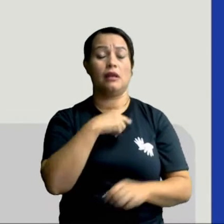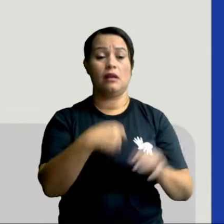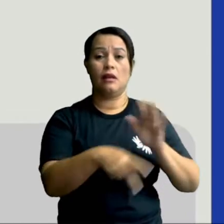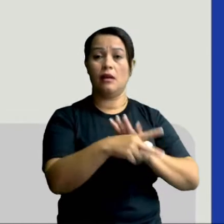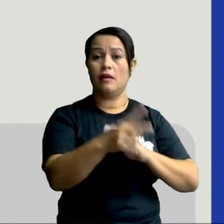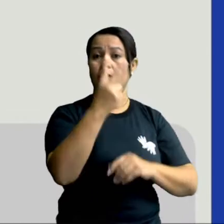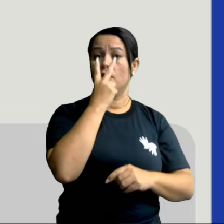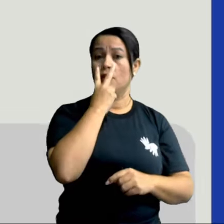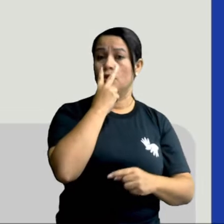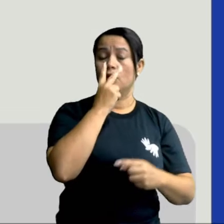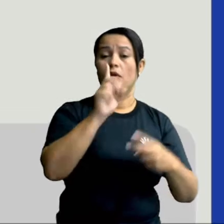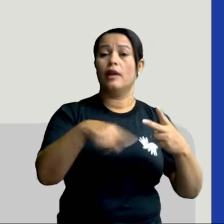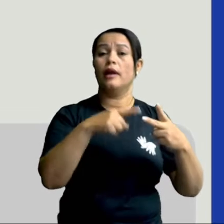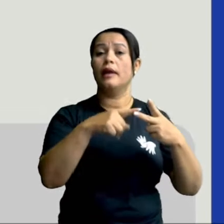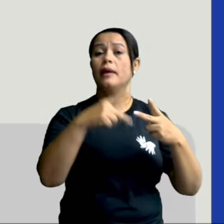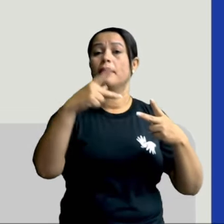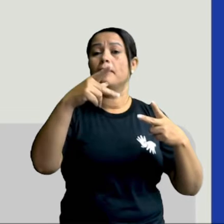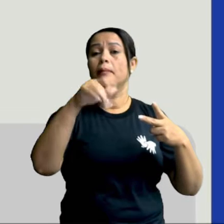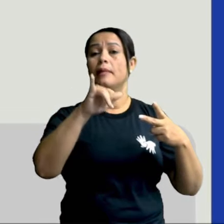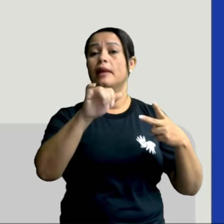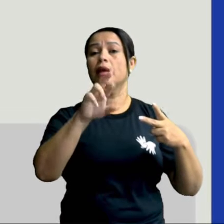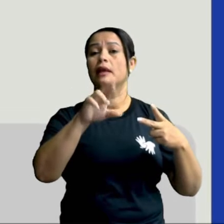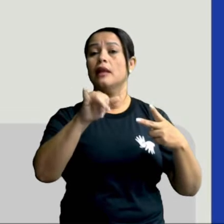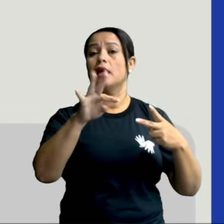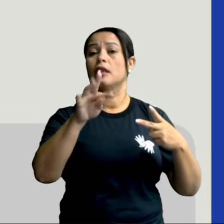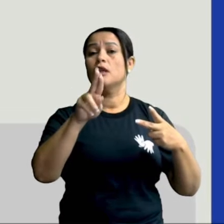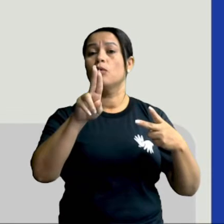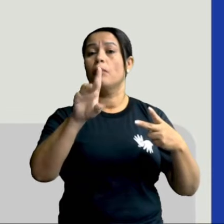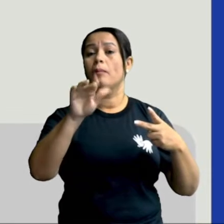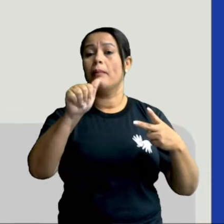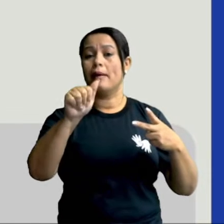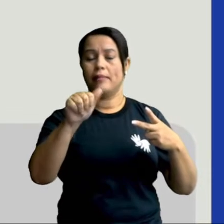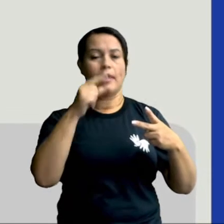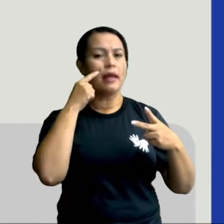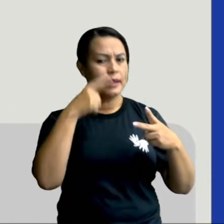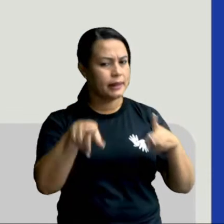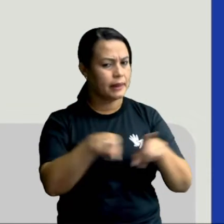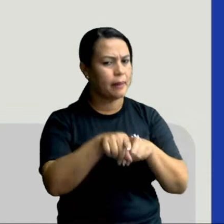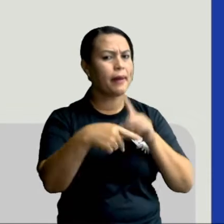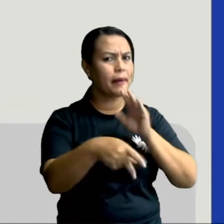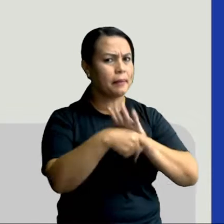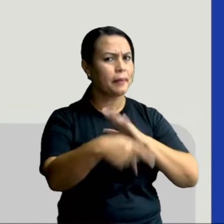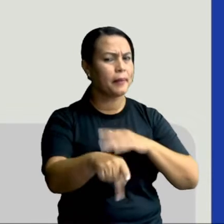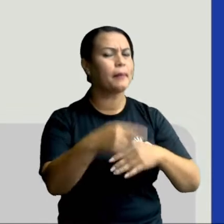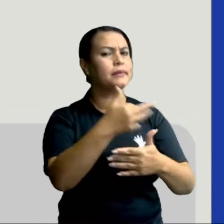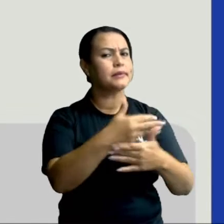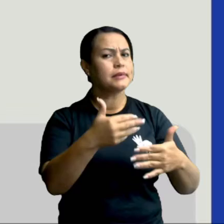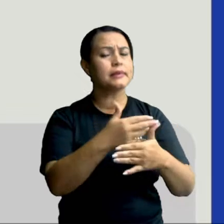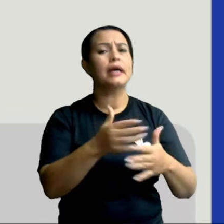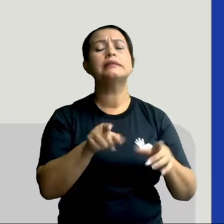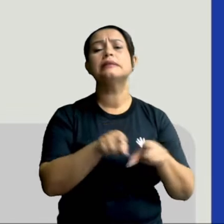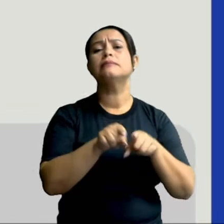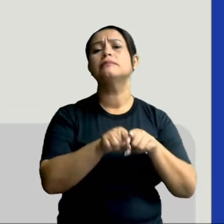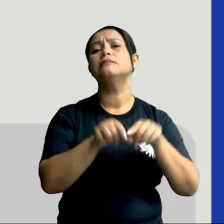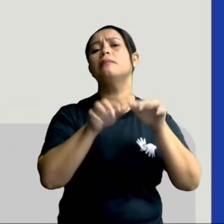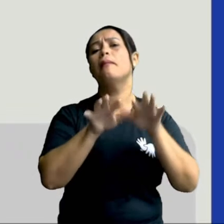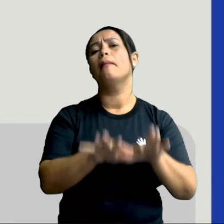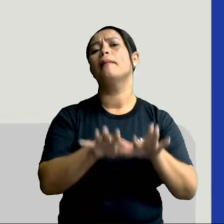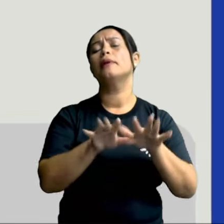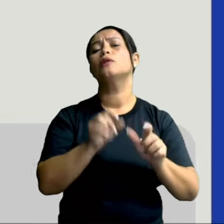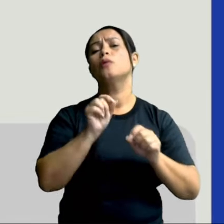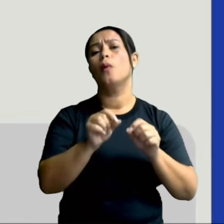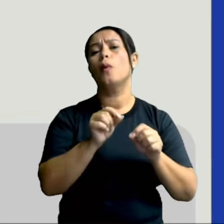e Pirituba, né? Pirituba faz parte aqui da nossa cidade. E assim permanecendo essa